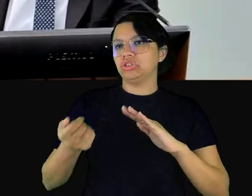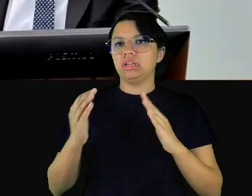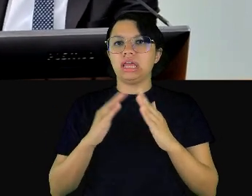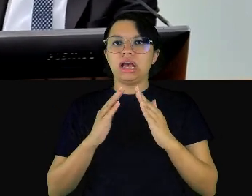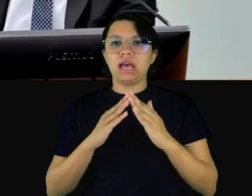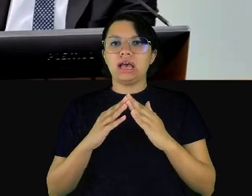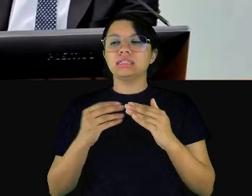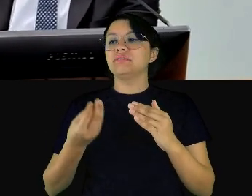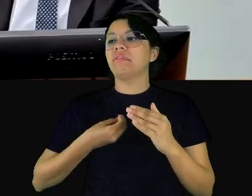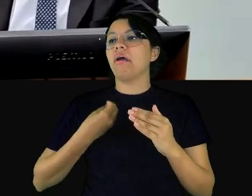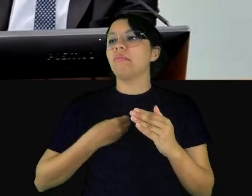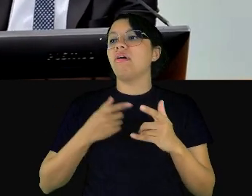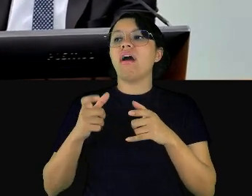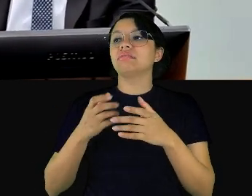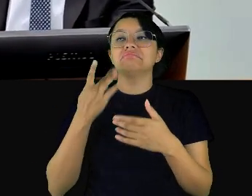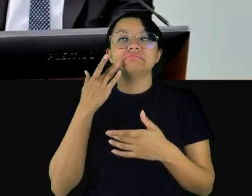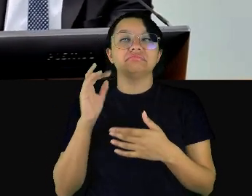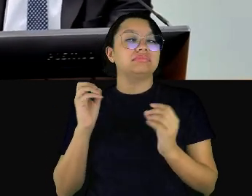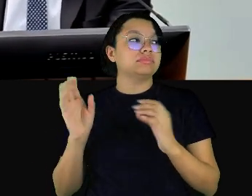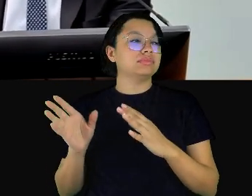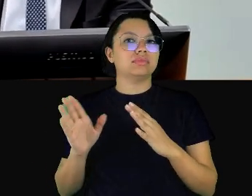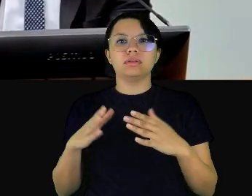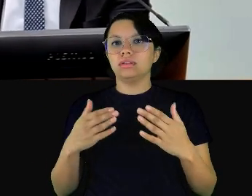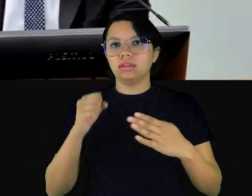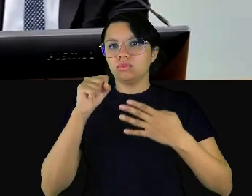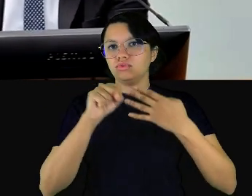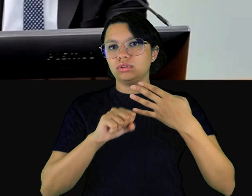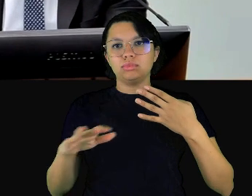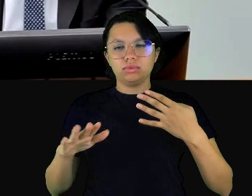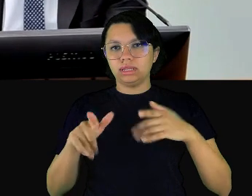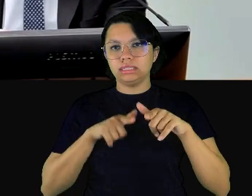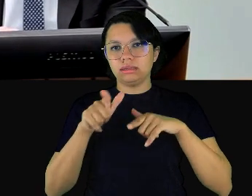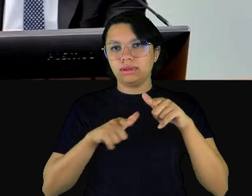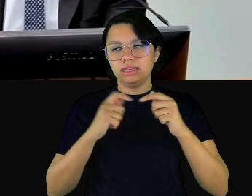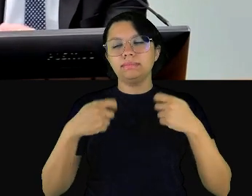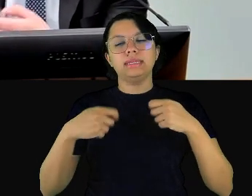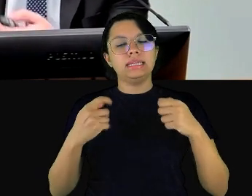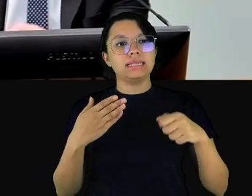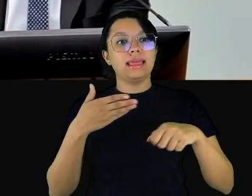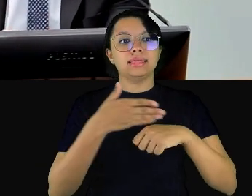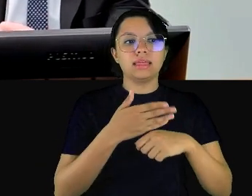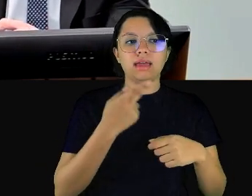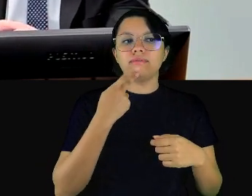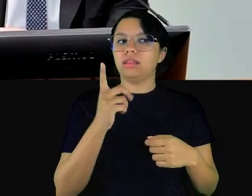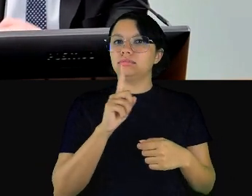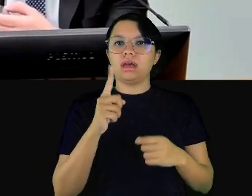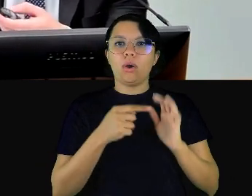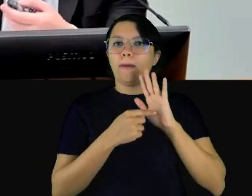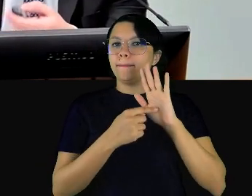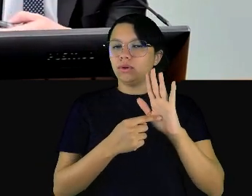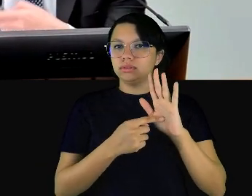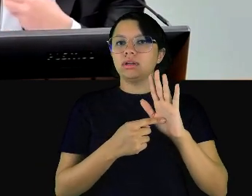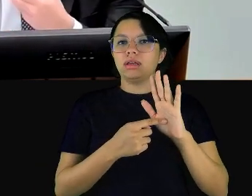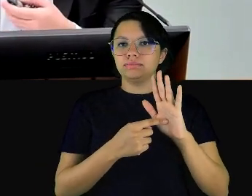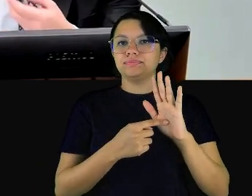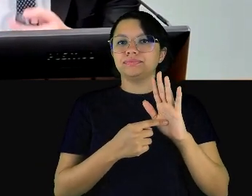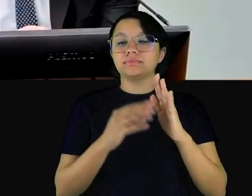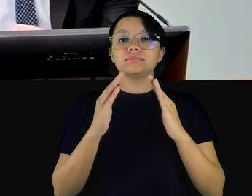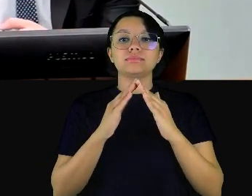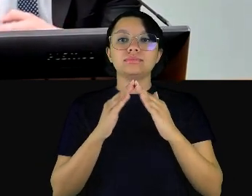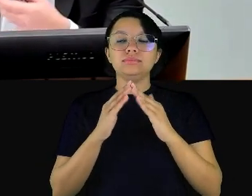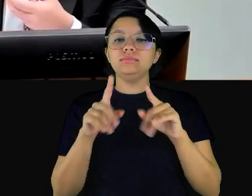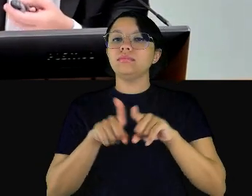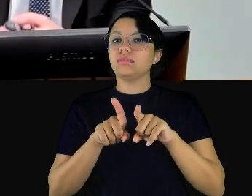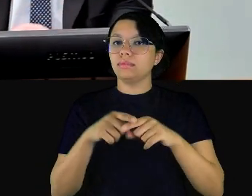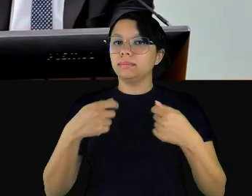onde. Logicamente, a jurisprudência trabalhista precisa fazer a intervenção né, para mostrar que a moradia